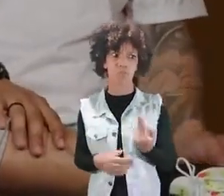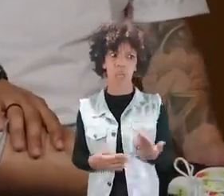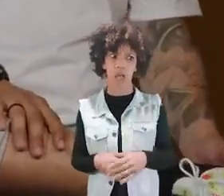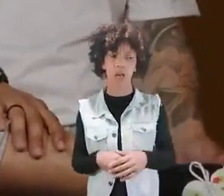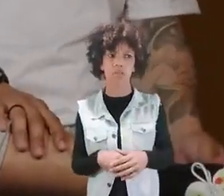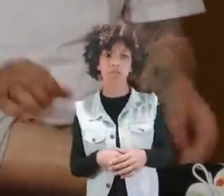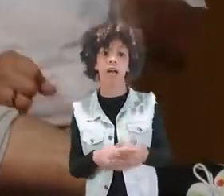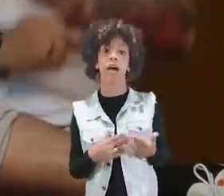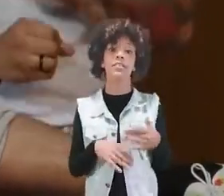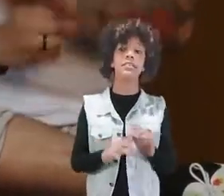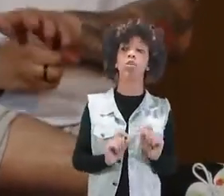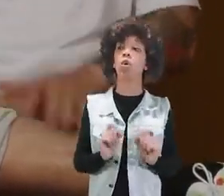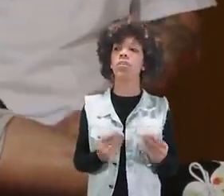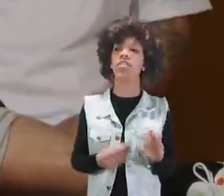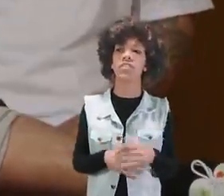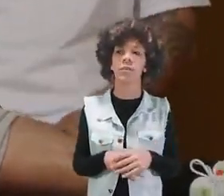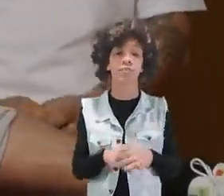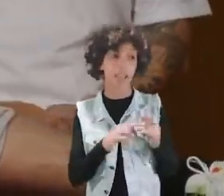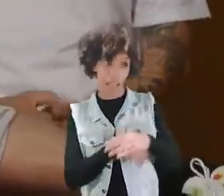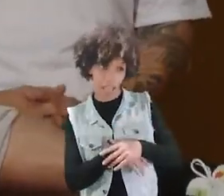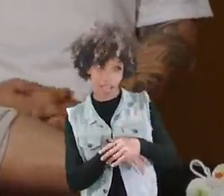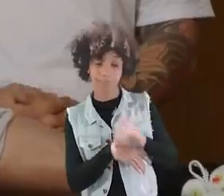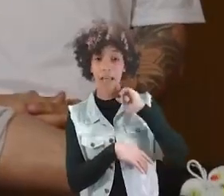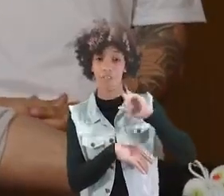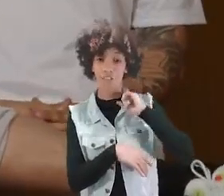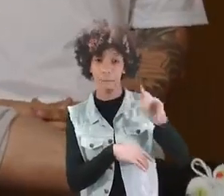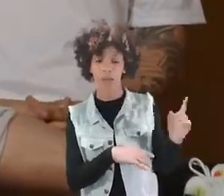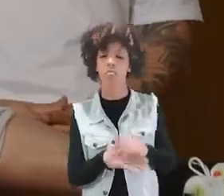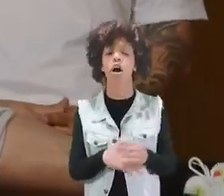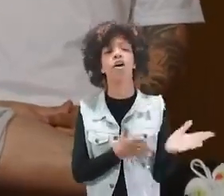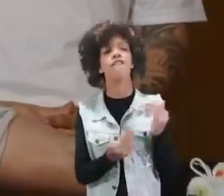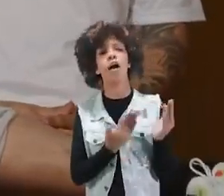vai vir outro cara do Flamengo